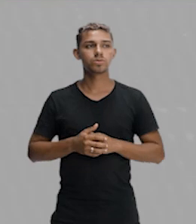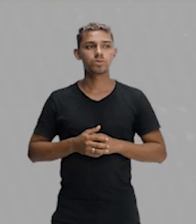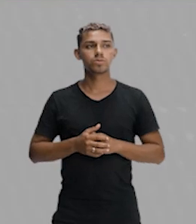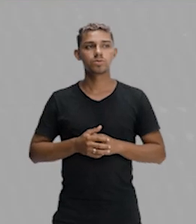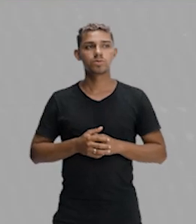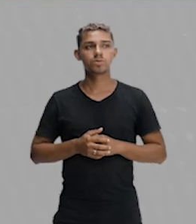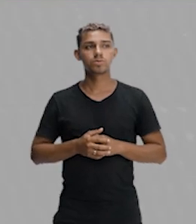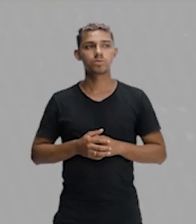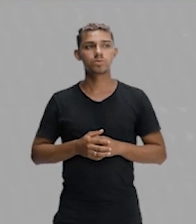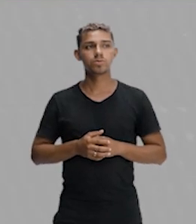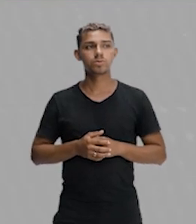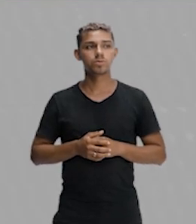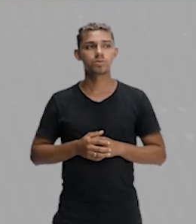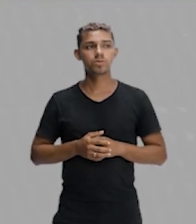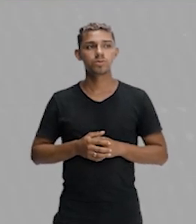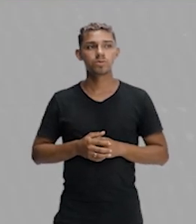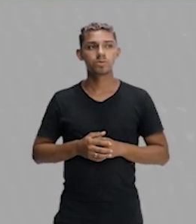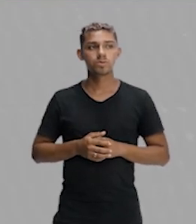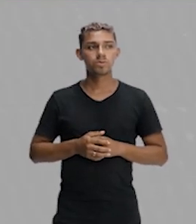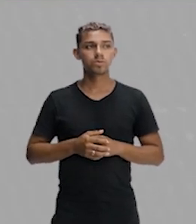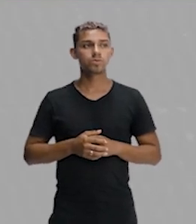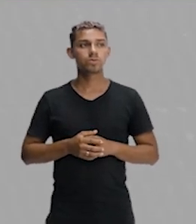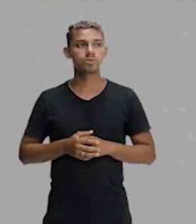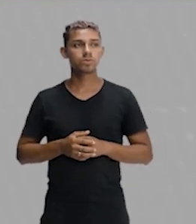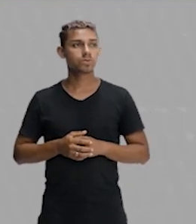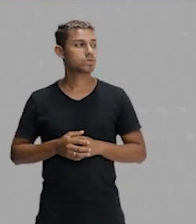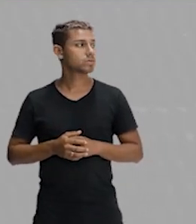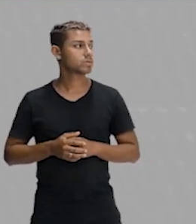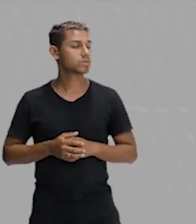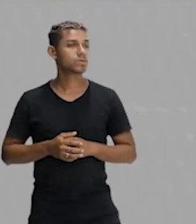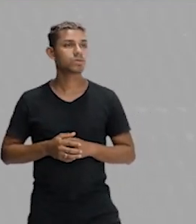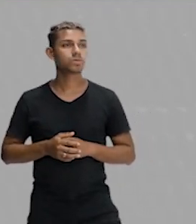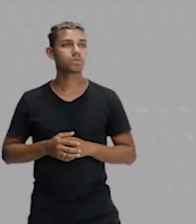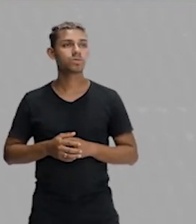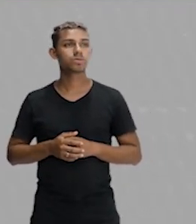seguinte, ó, as linhas do campo,